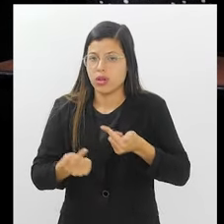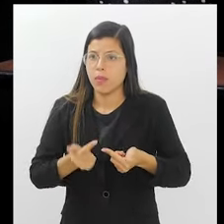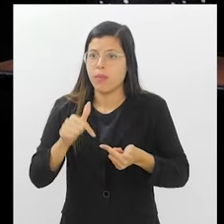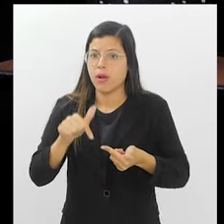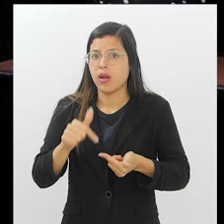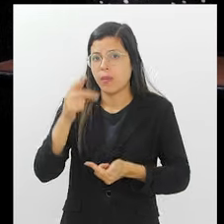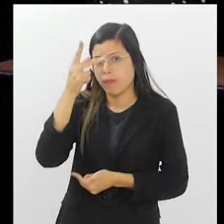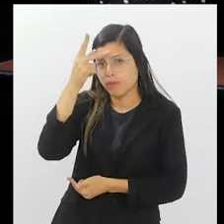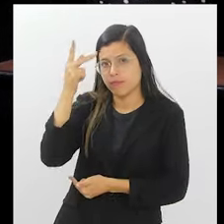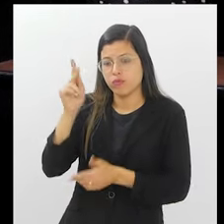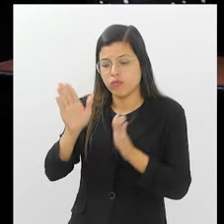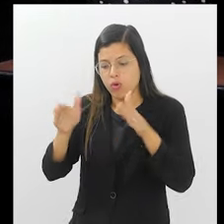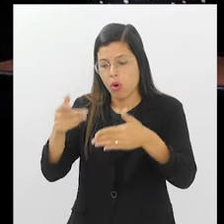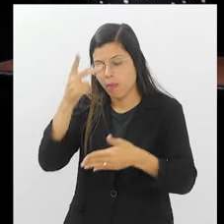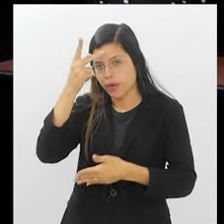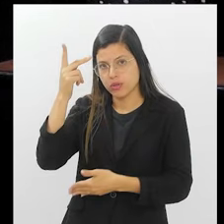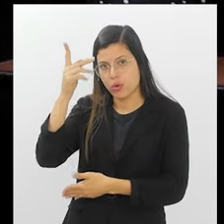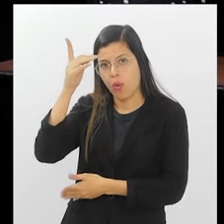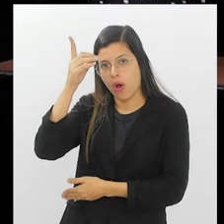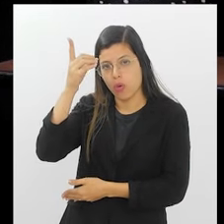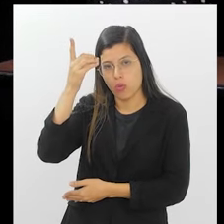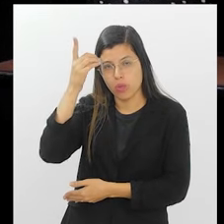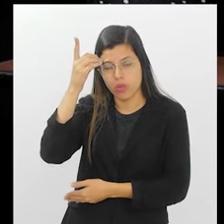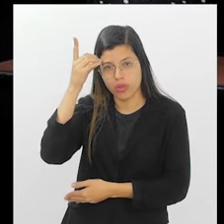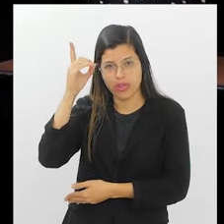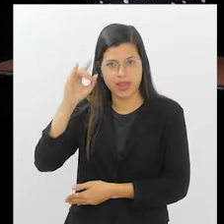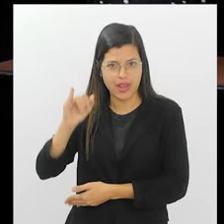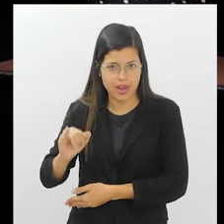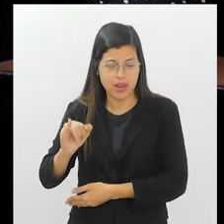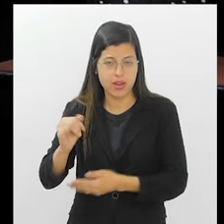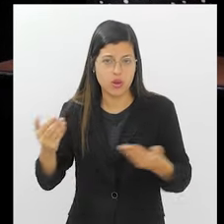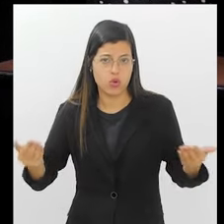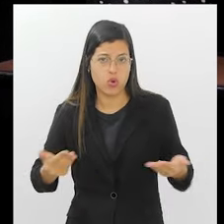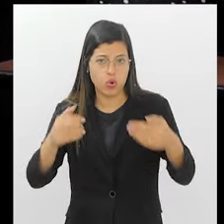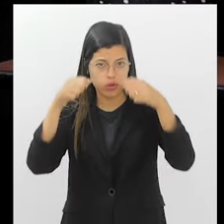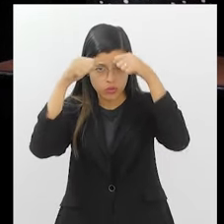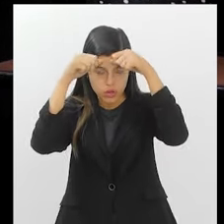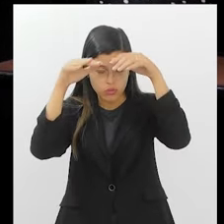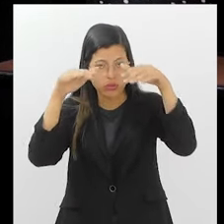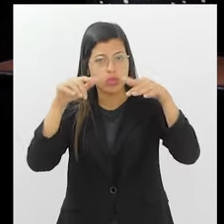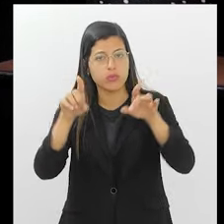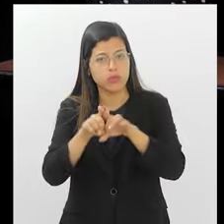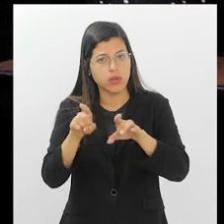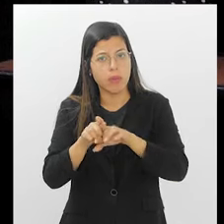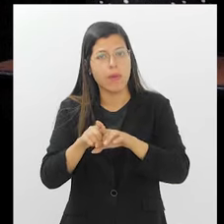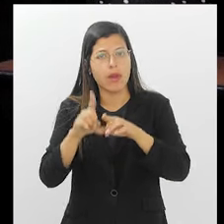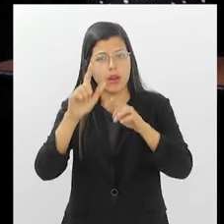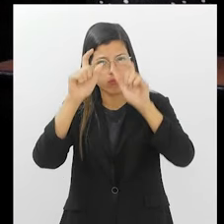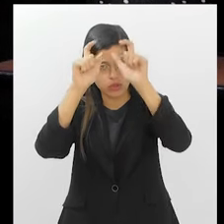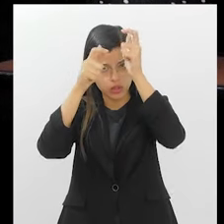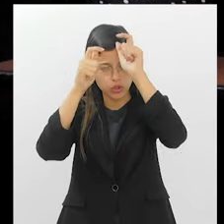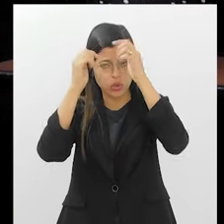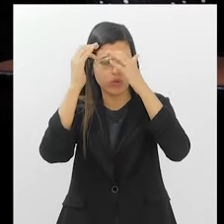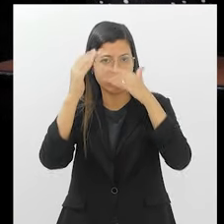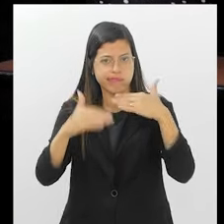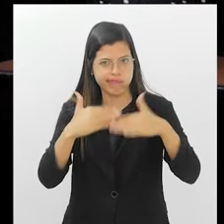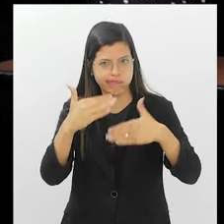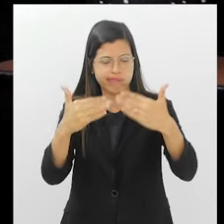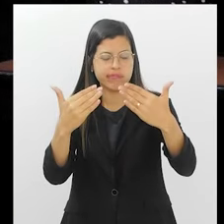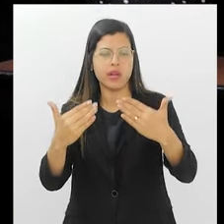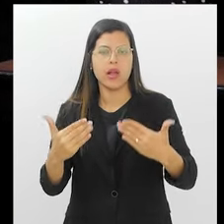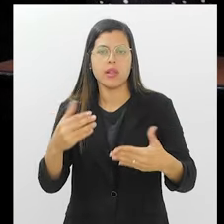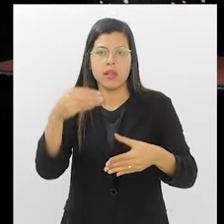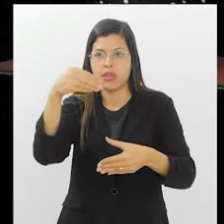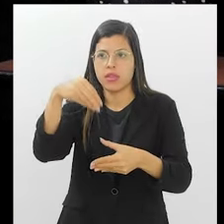pessoas portadoras de deficiência intelectual, né? E hoje o autismo é um transtorno do neurodesenvolvimento e